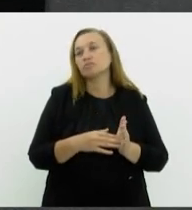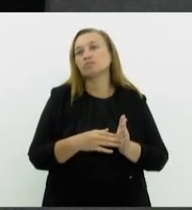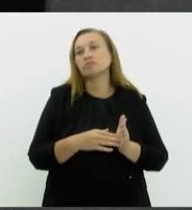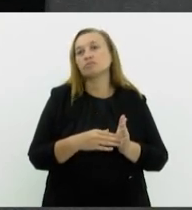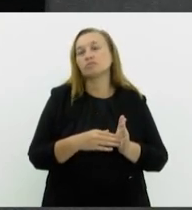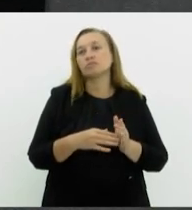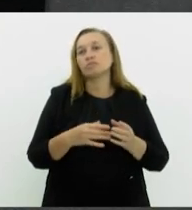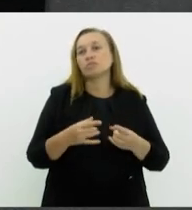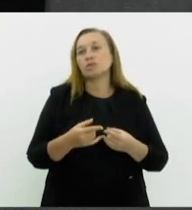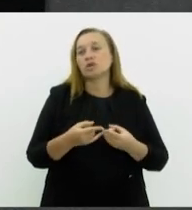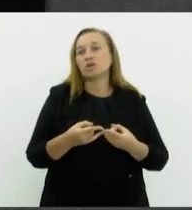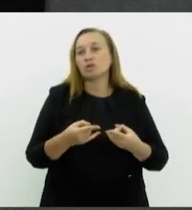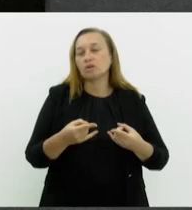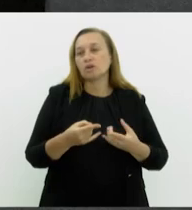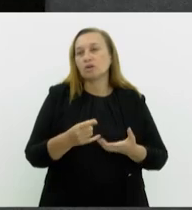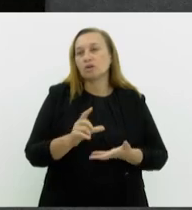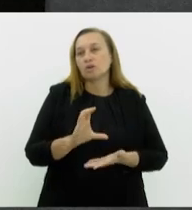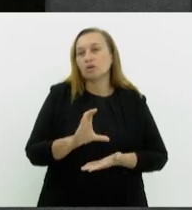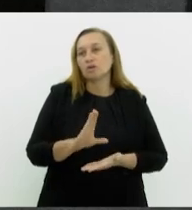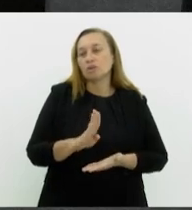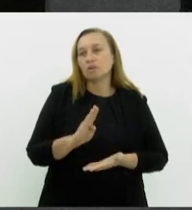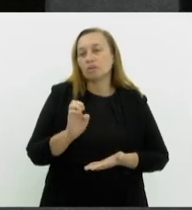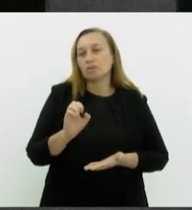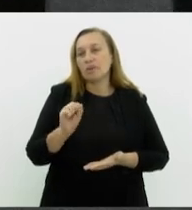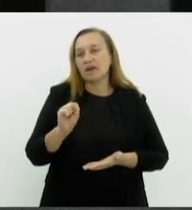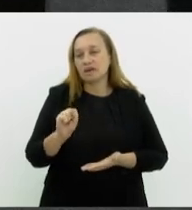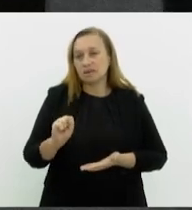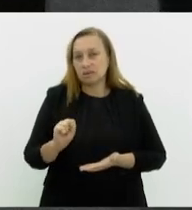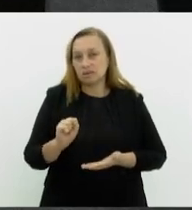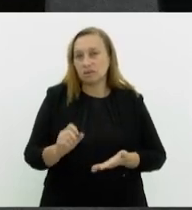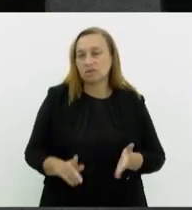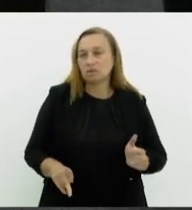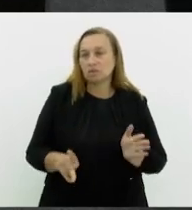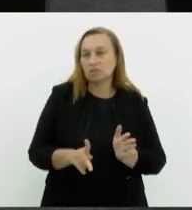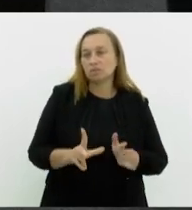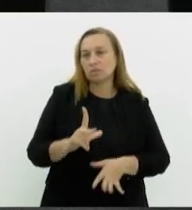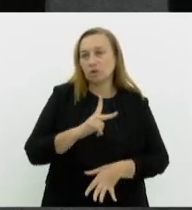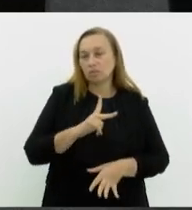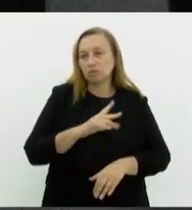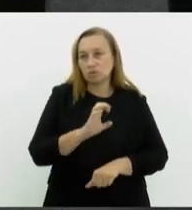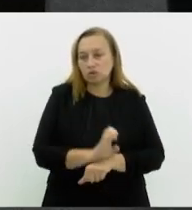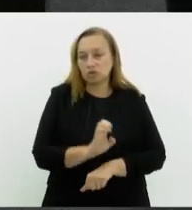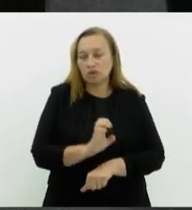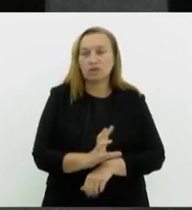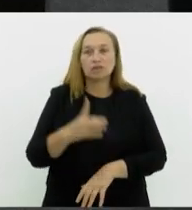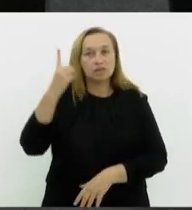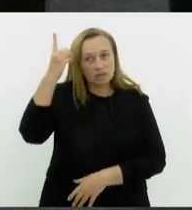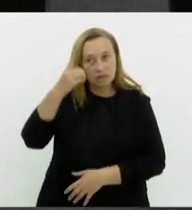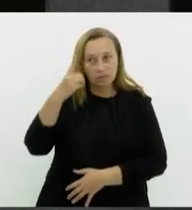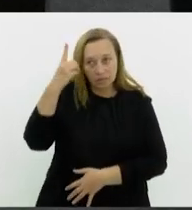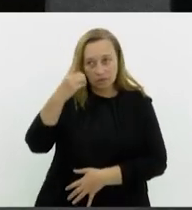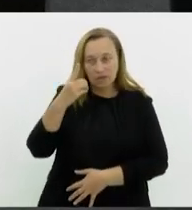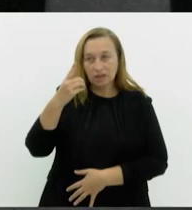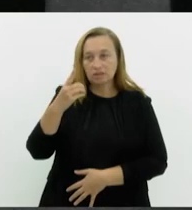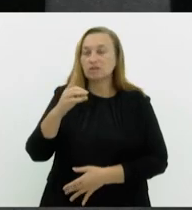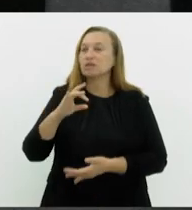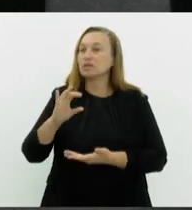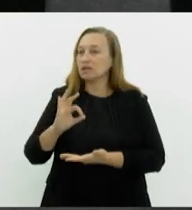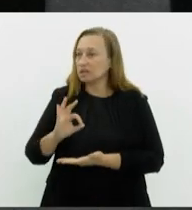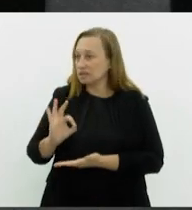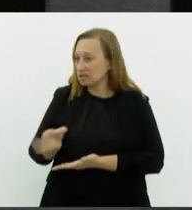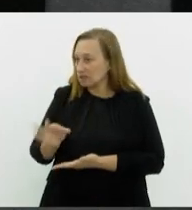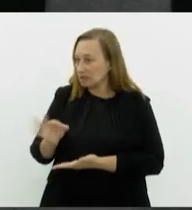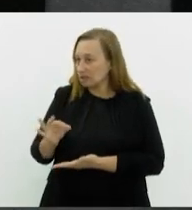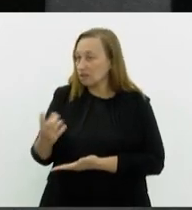Deputado Adisla Nunes tem razão em relação ao valor que esses